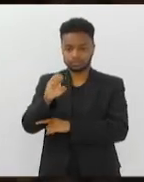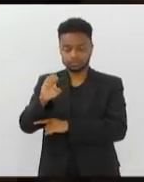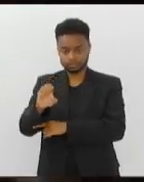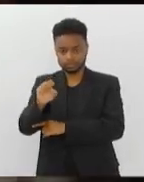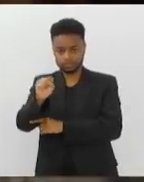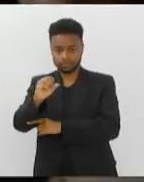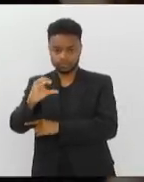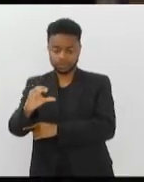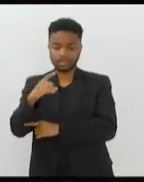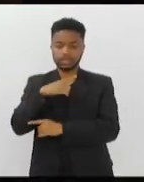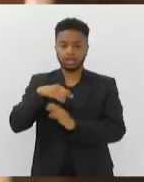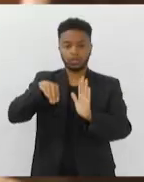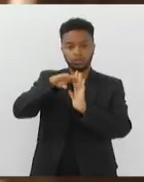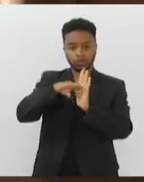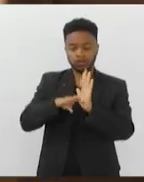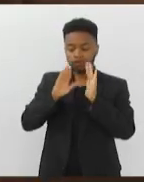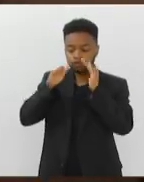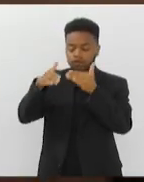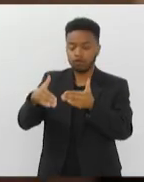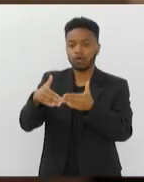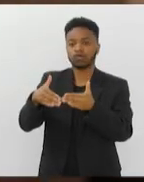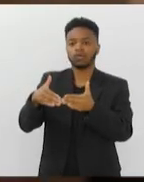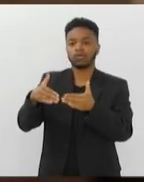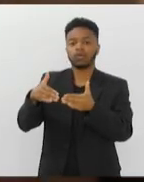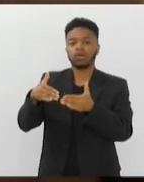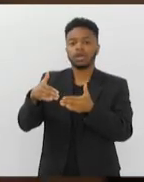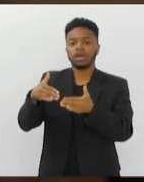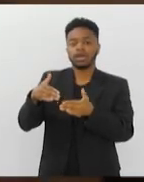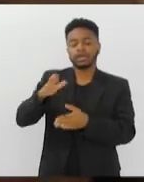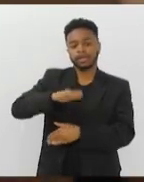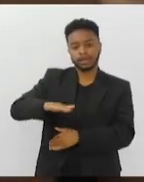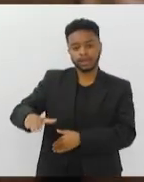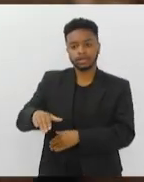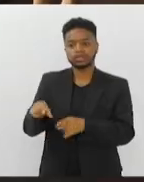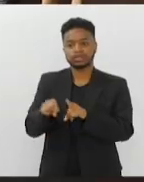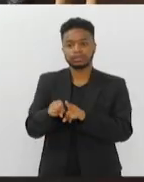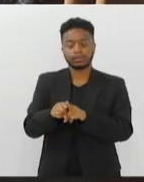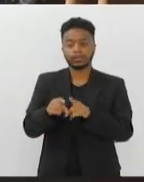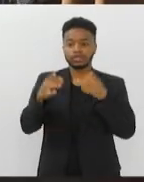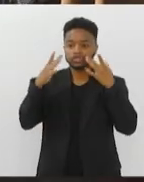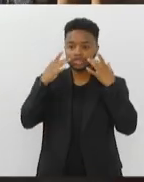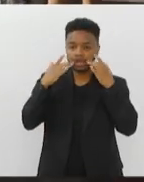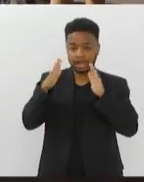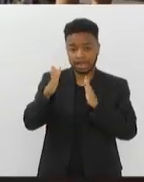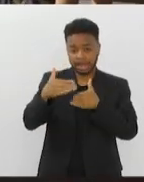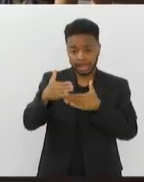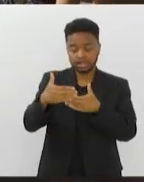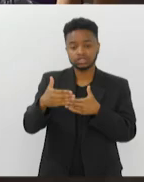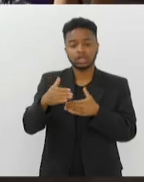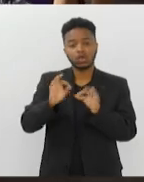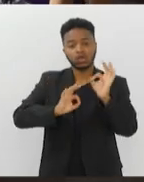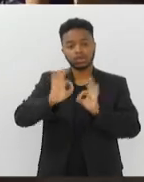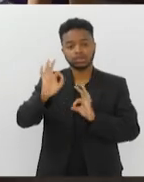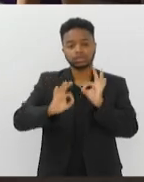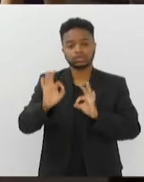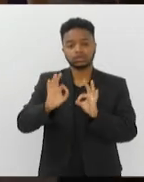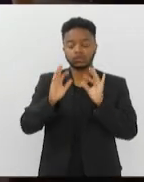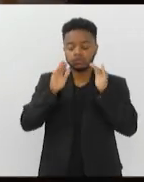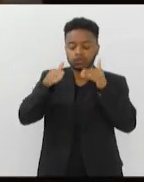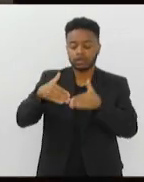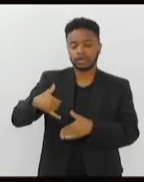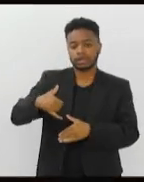dedicada à primeira infância. A peça Caixa Ninho foi idealizada especialmente para crianças de até 6 anos de idade pelo